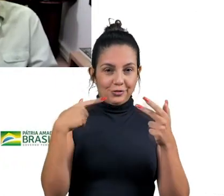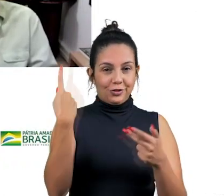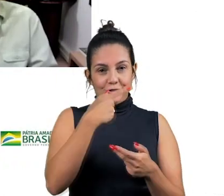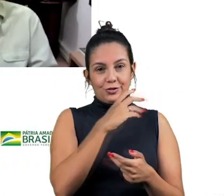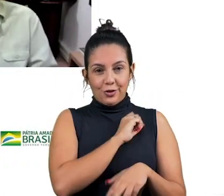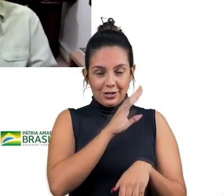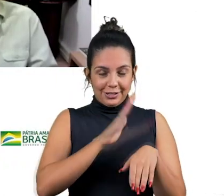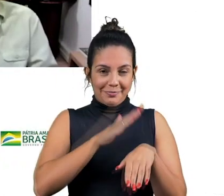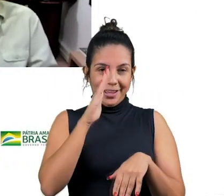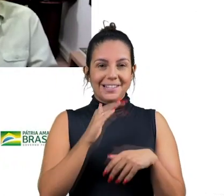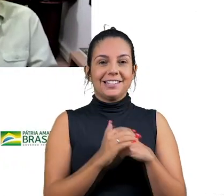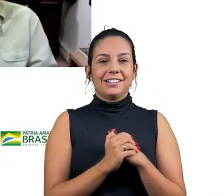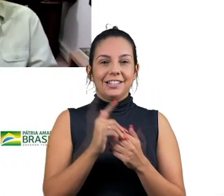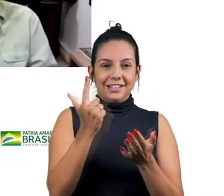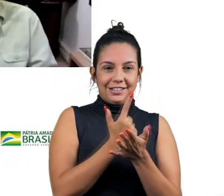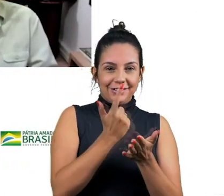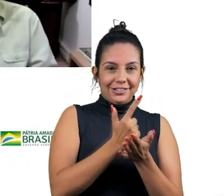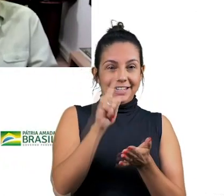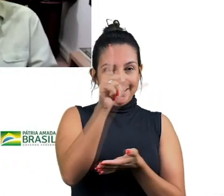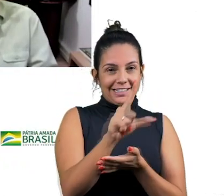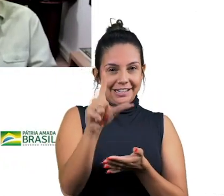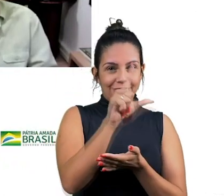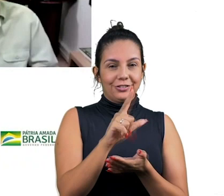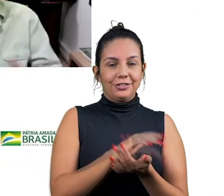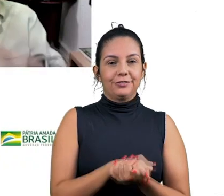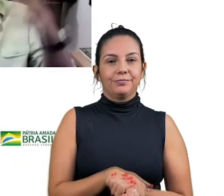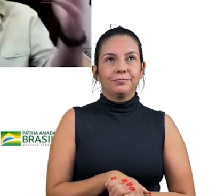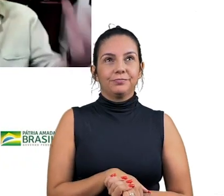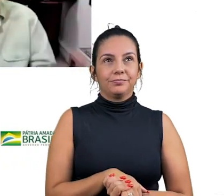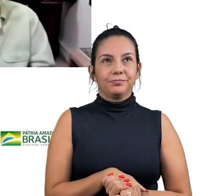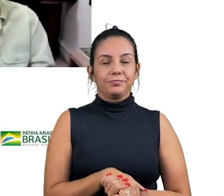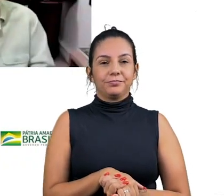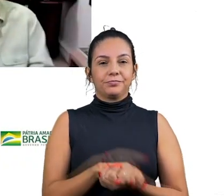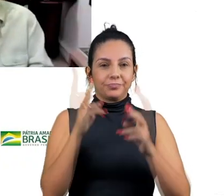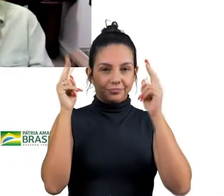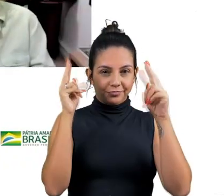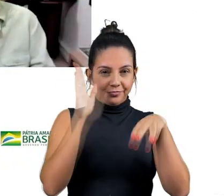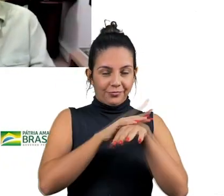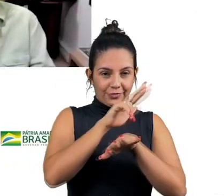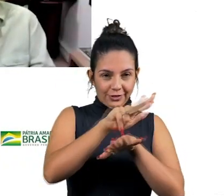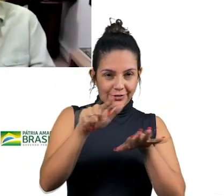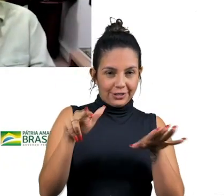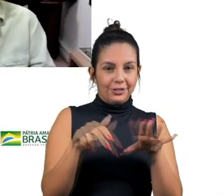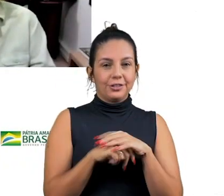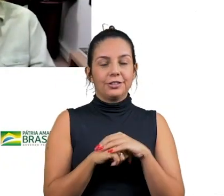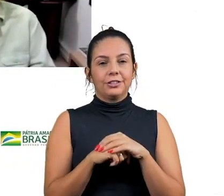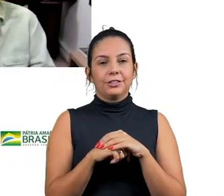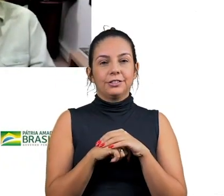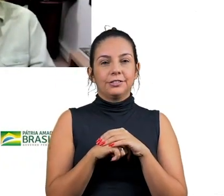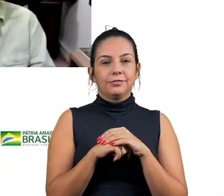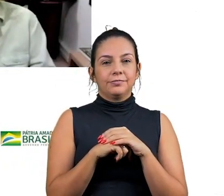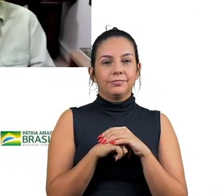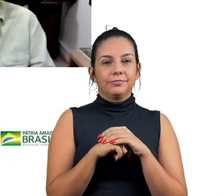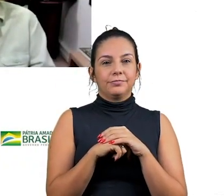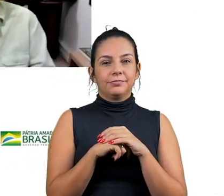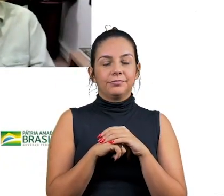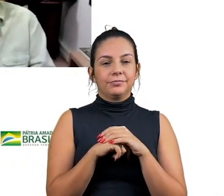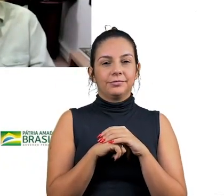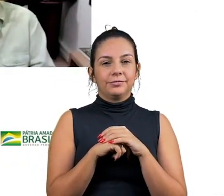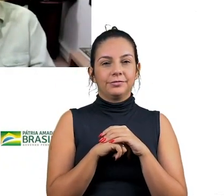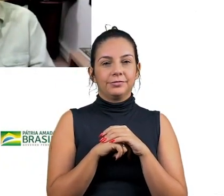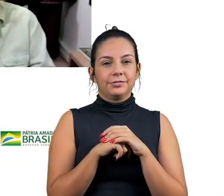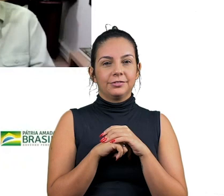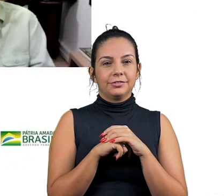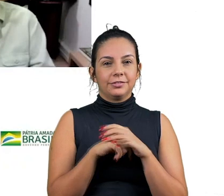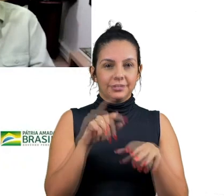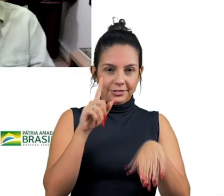gosta mais, né? Que é livro e literatura. Ainda que os assuntos sejam variados, Ainda que os assuntos sejam variados,